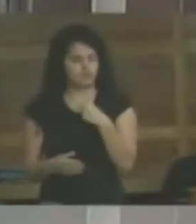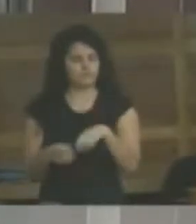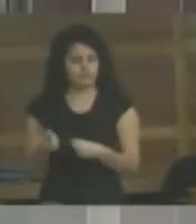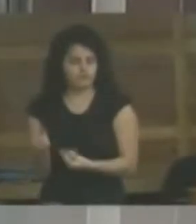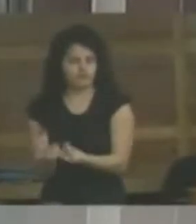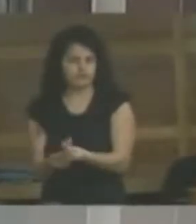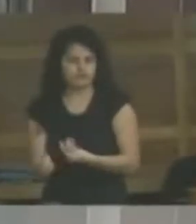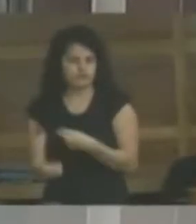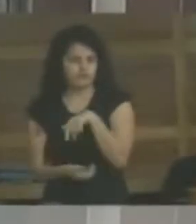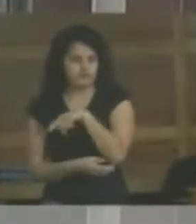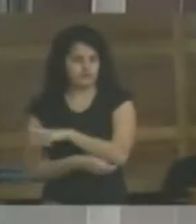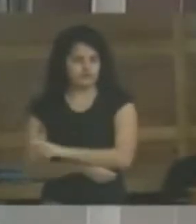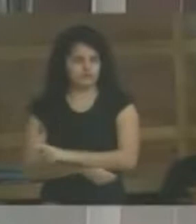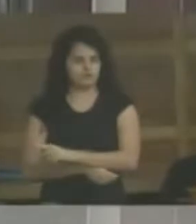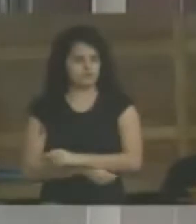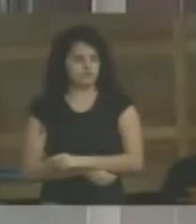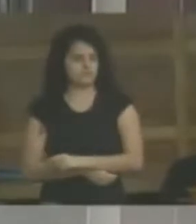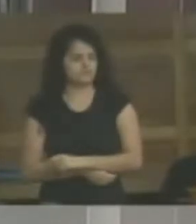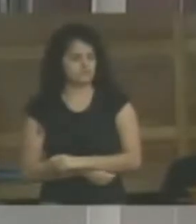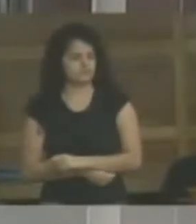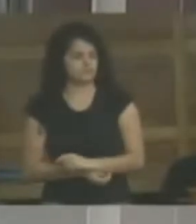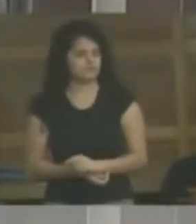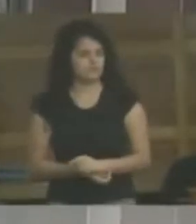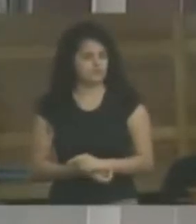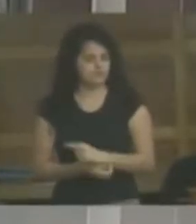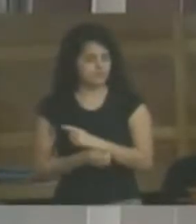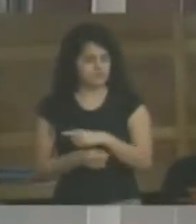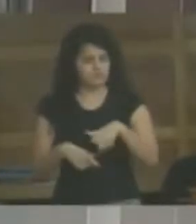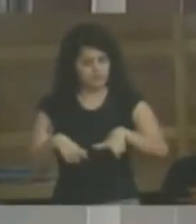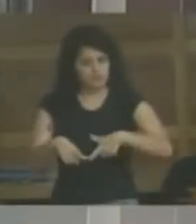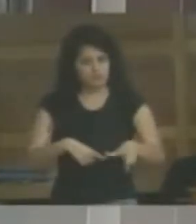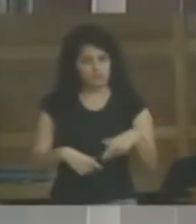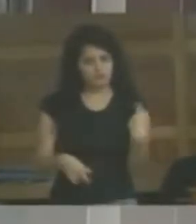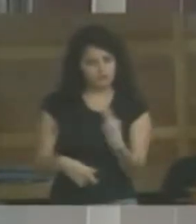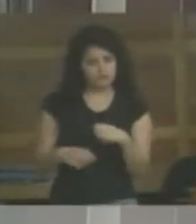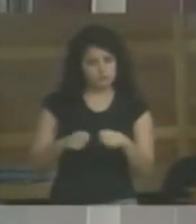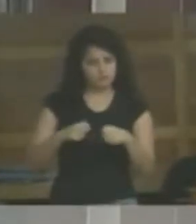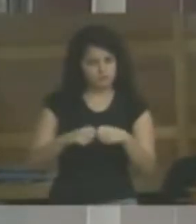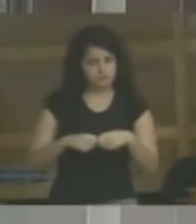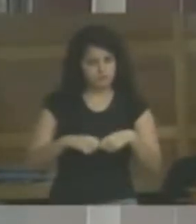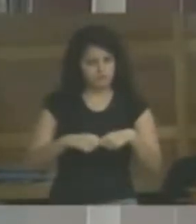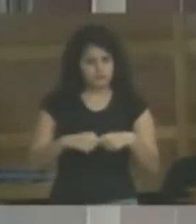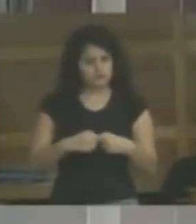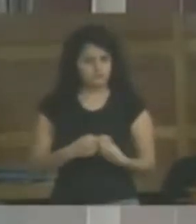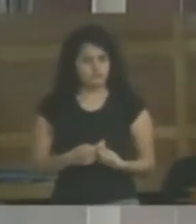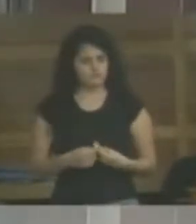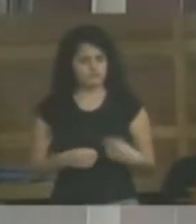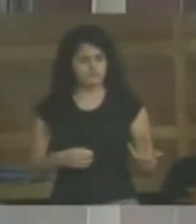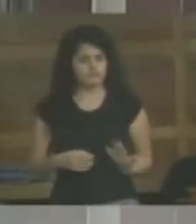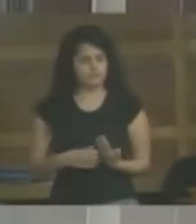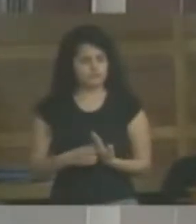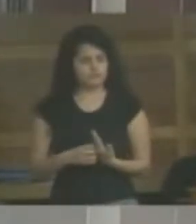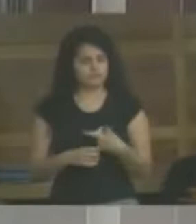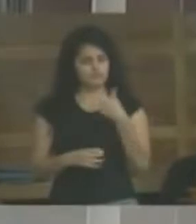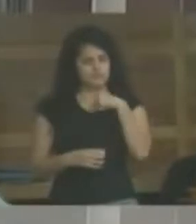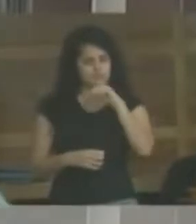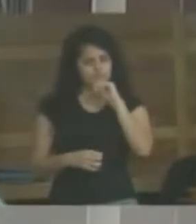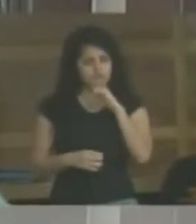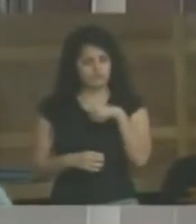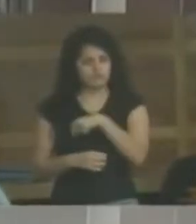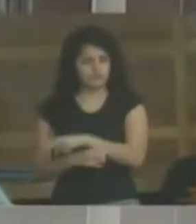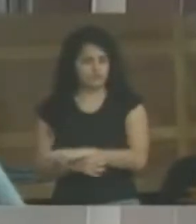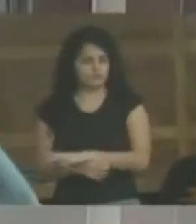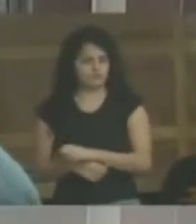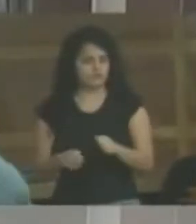lá, pela cantina. É esse trabalho que nós temos que fazer e valorizar as mães que lá estão e